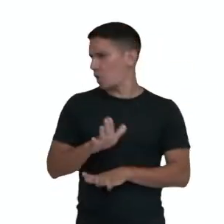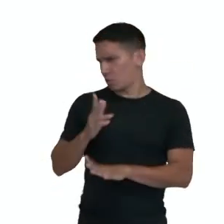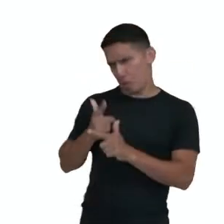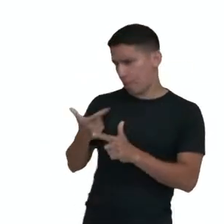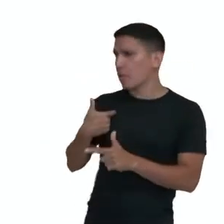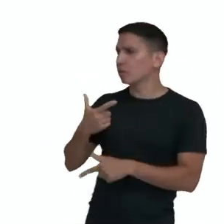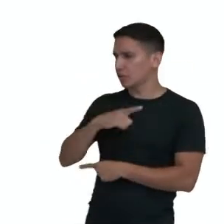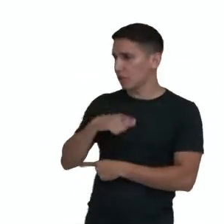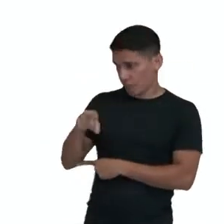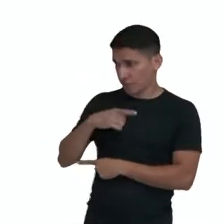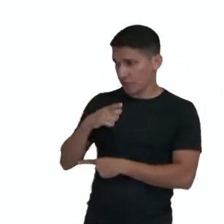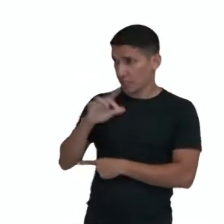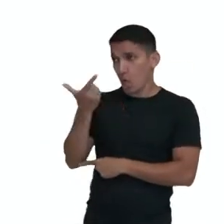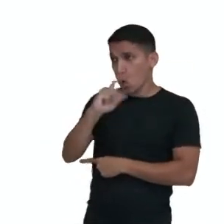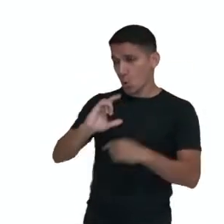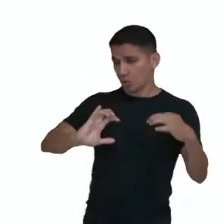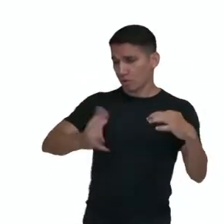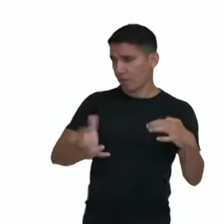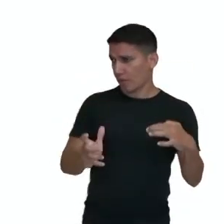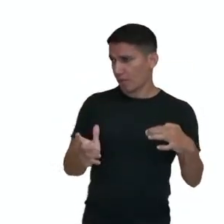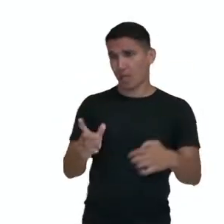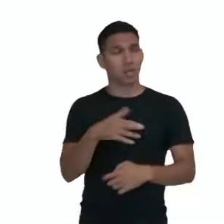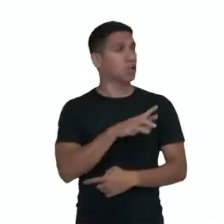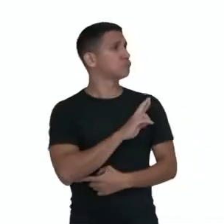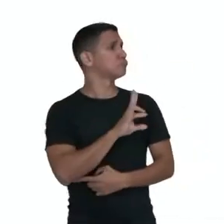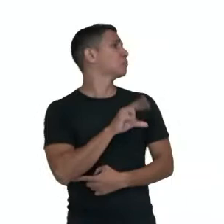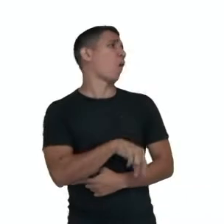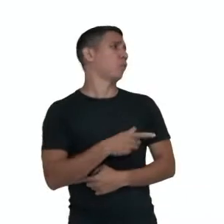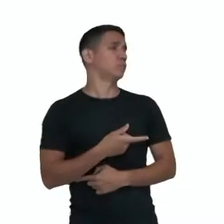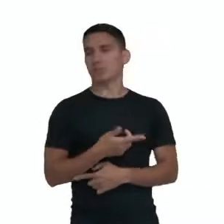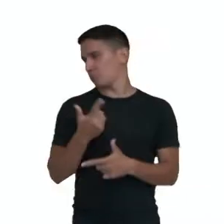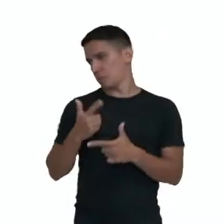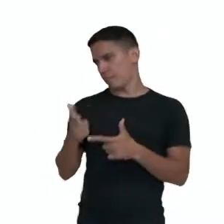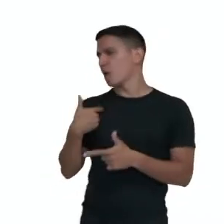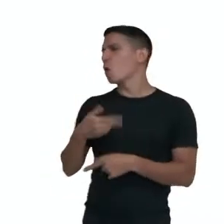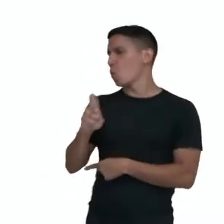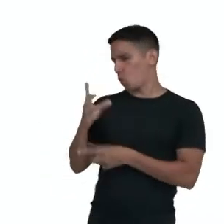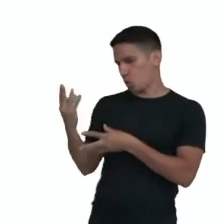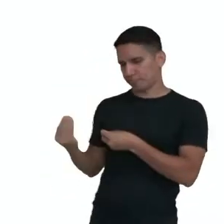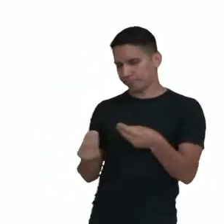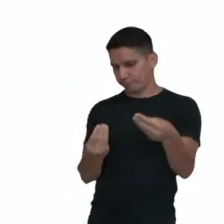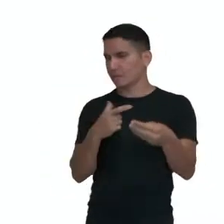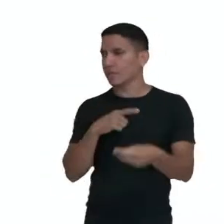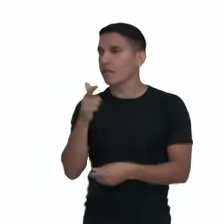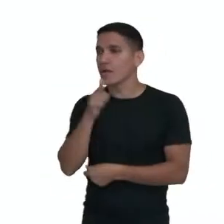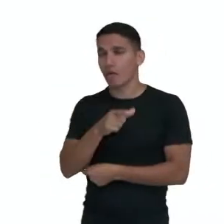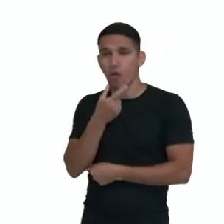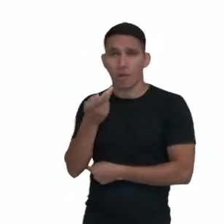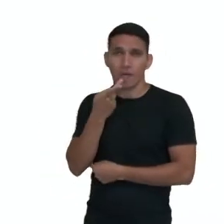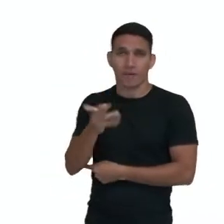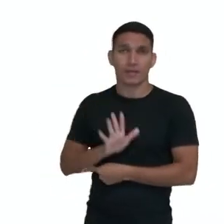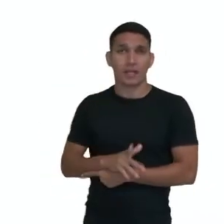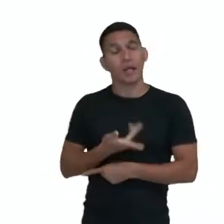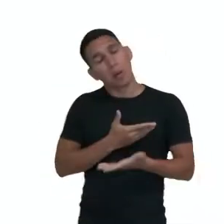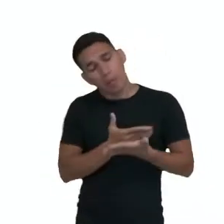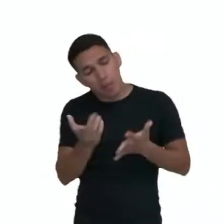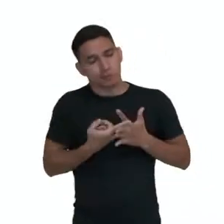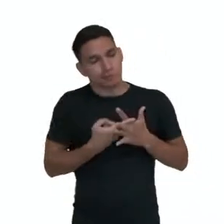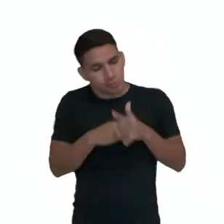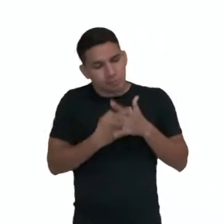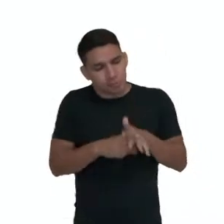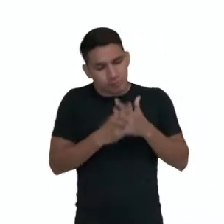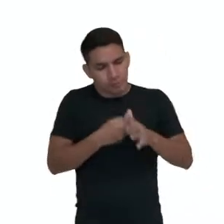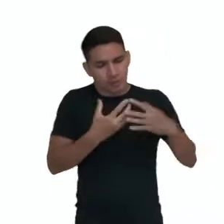"Você tem estepe?" "Não", disse a moça. "Vamos usar o meu", disse o homem. E pôs-se a trabalhar, trocando o